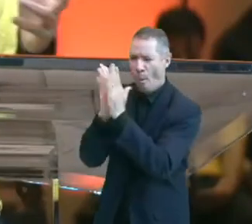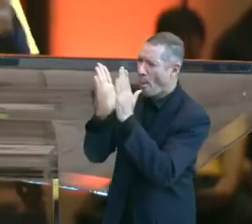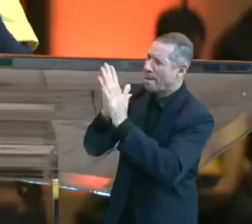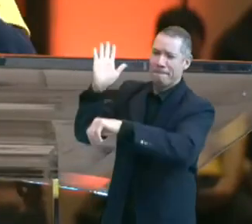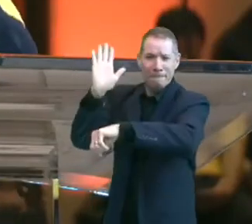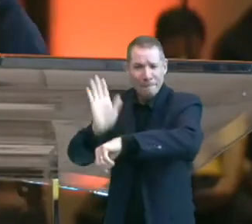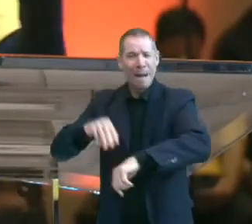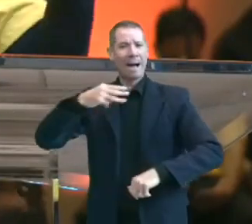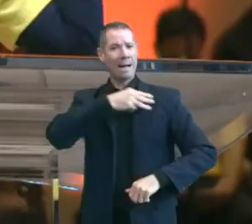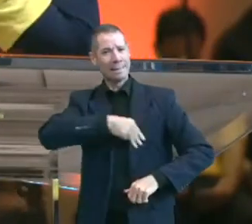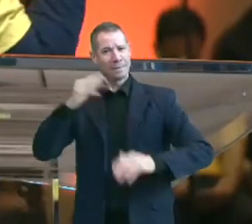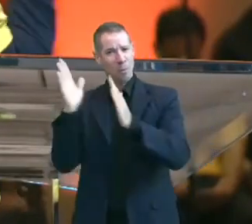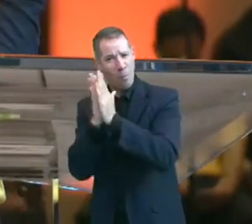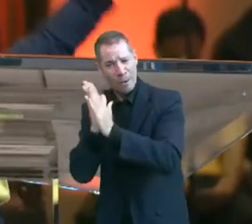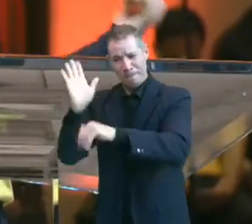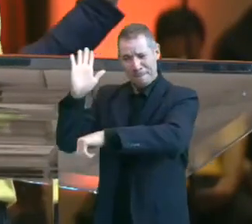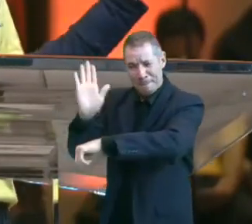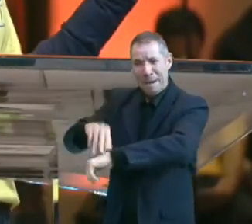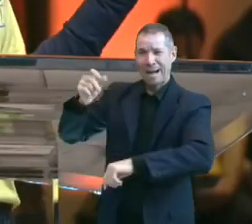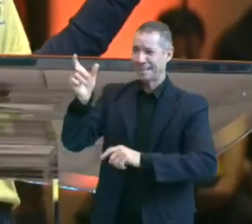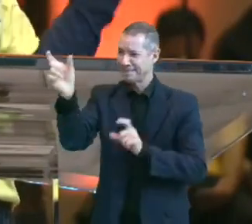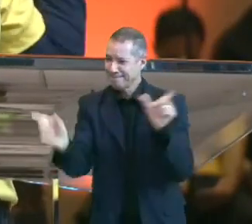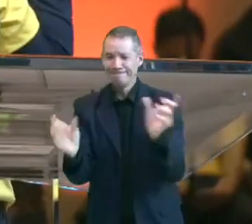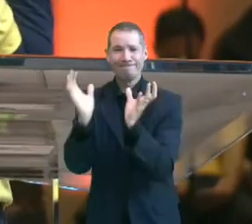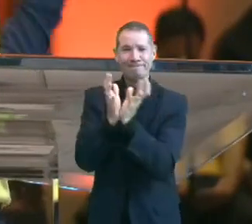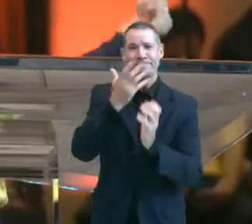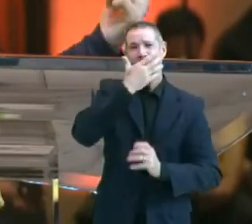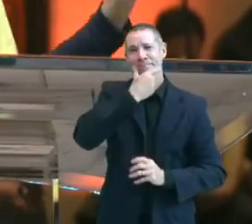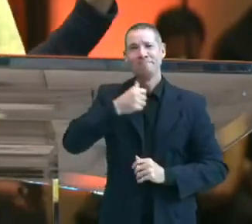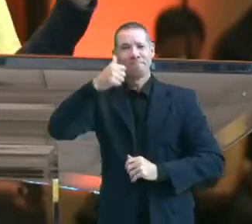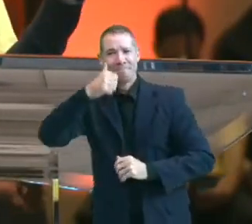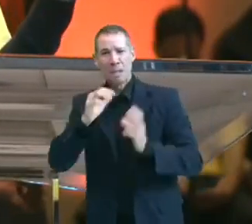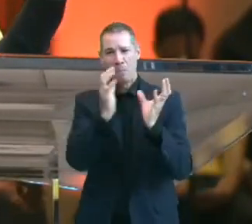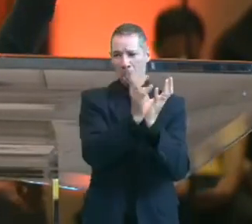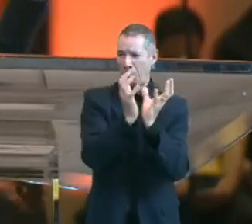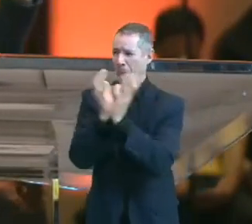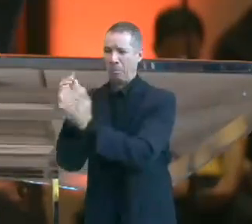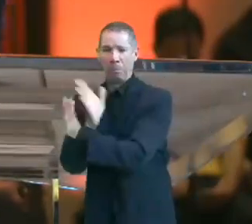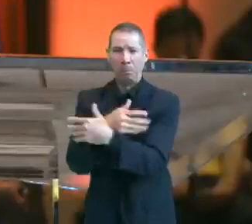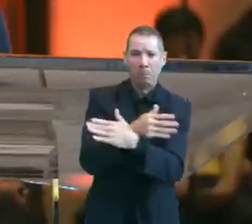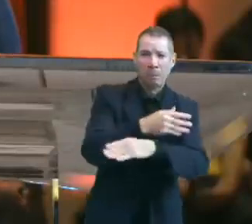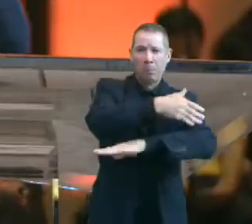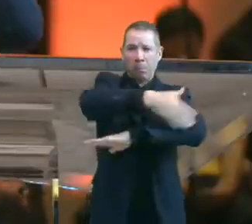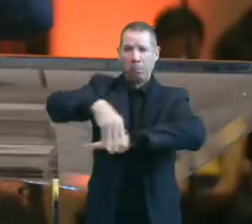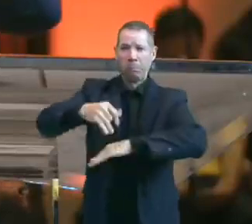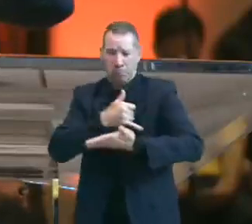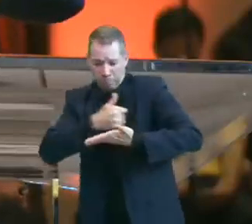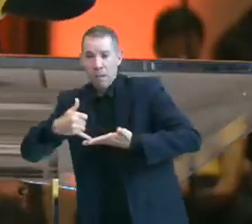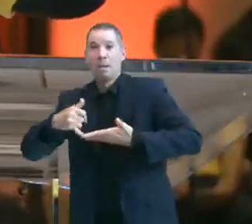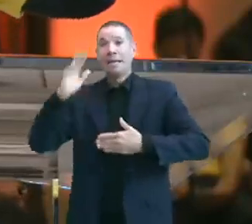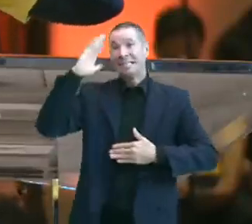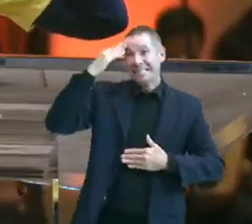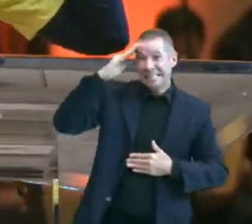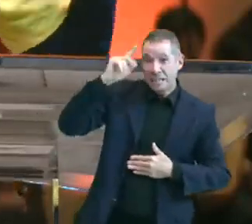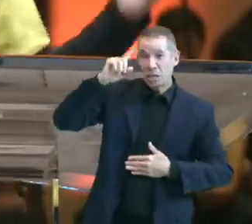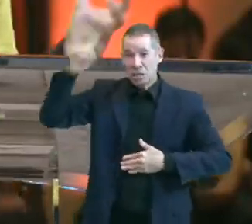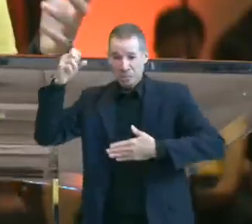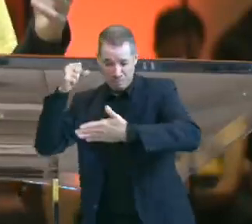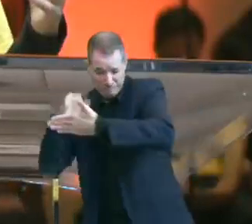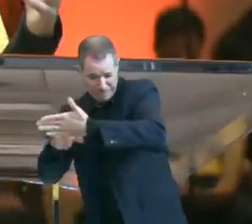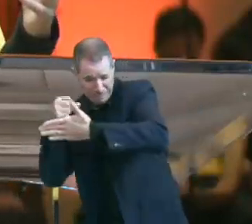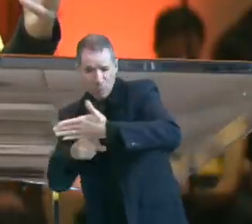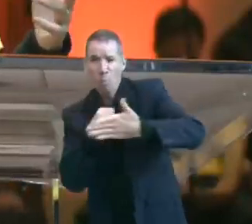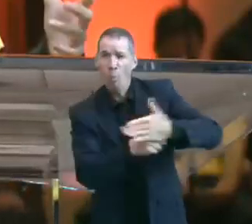por missões, a orar mais por essas meninas, por esses meninos. A gente tem dias que é uma